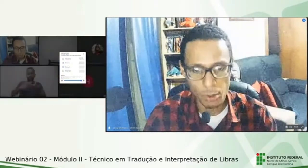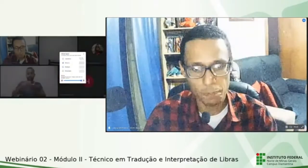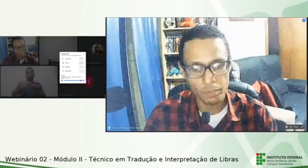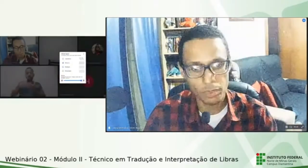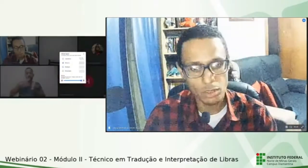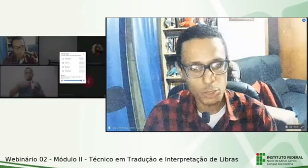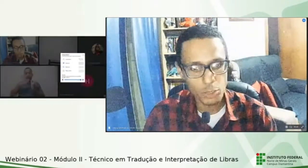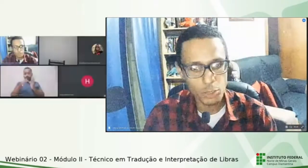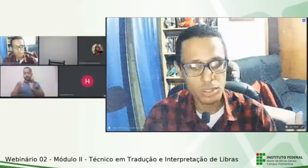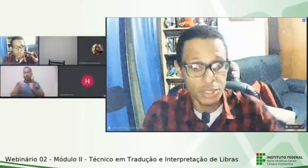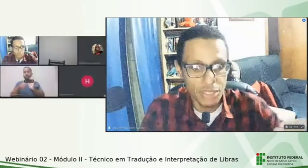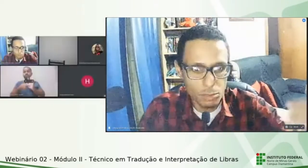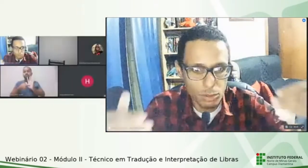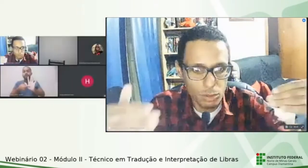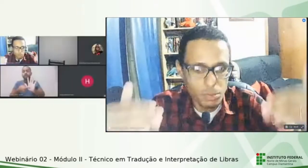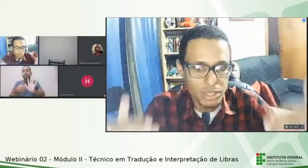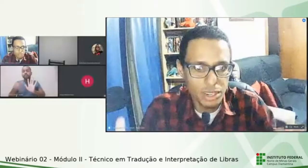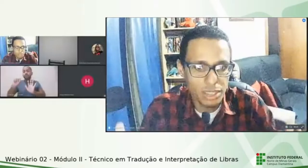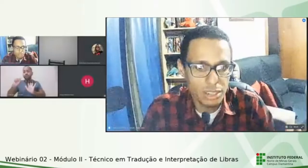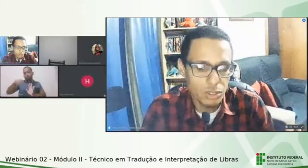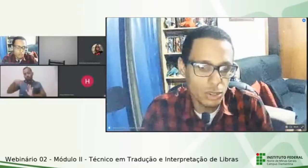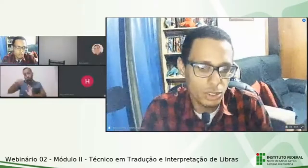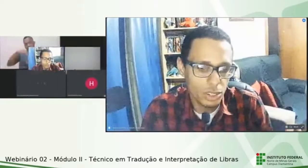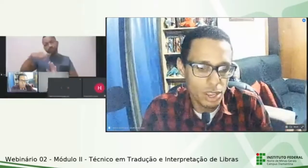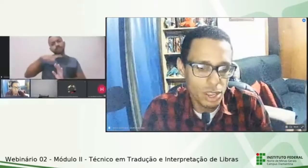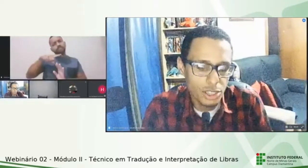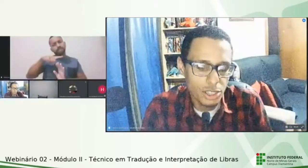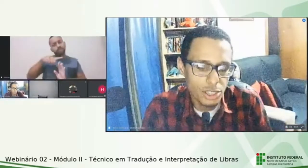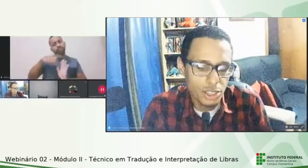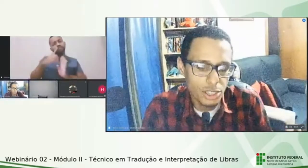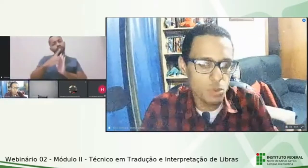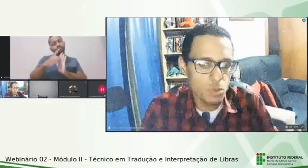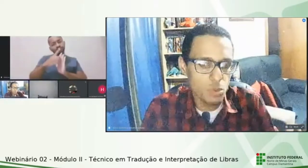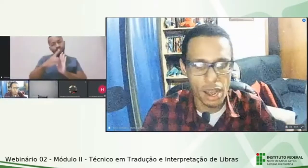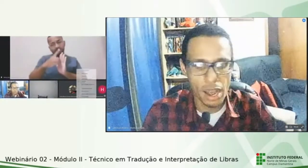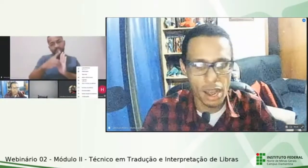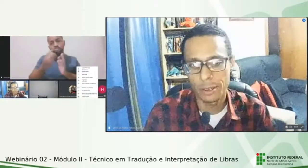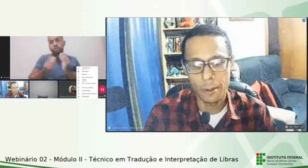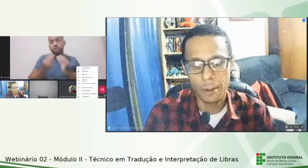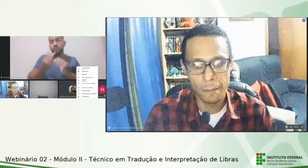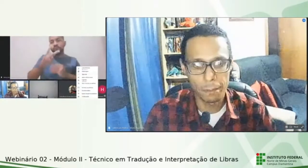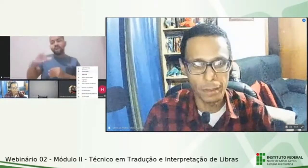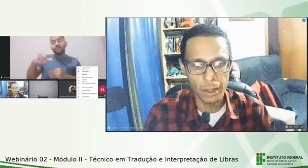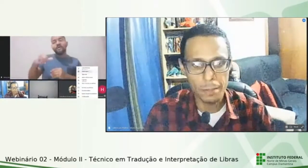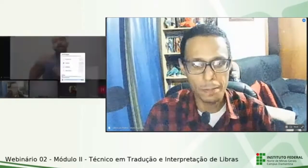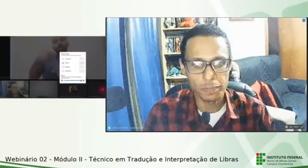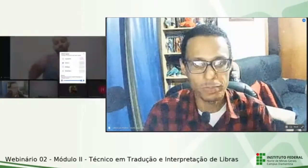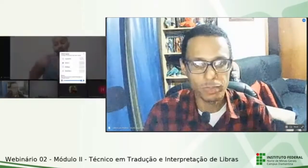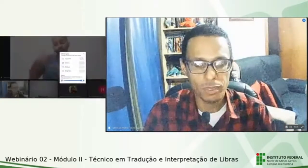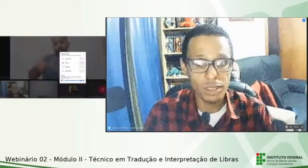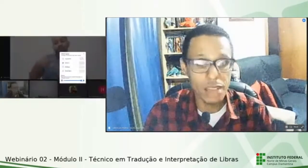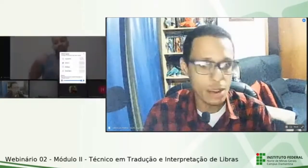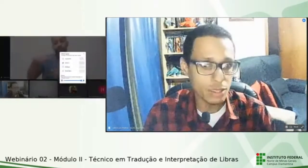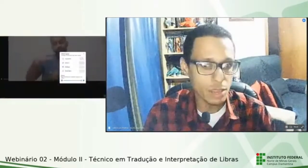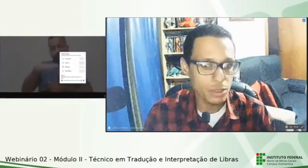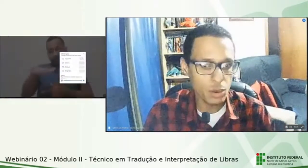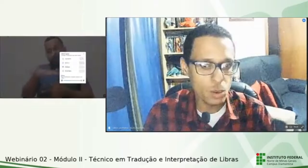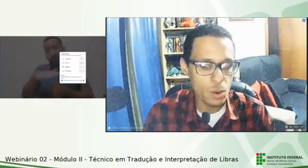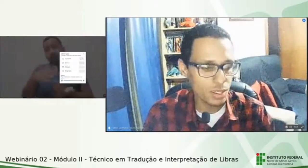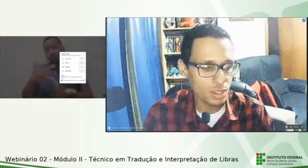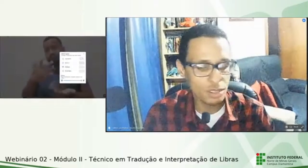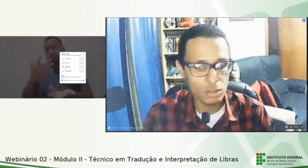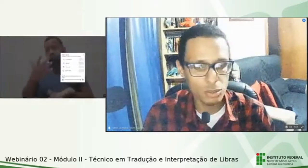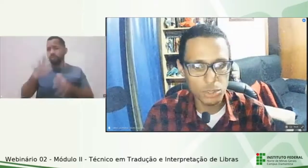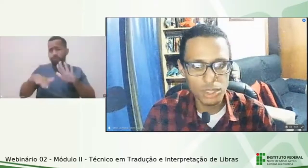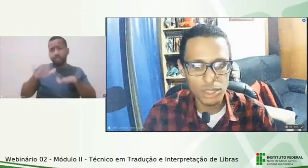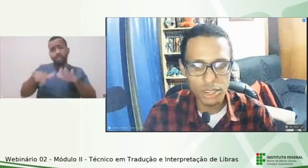FEBRAPILS, nós temos uma diretriz hoje de como que nós vamos atuar, né? Claro que tem muita